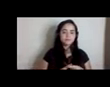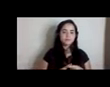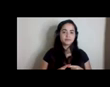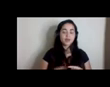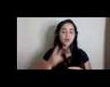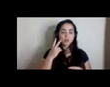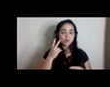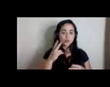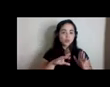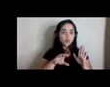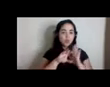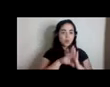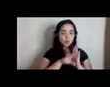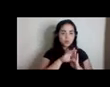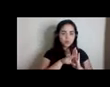conceitos,